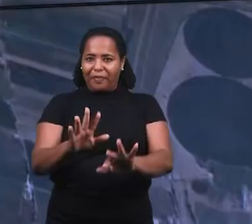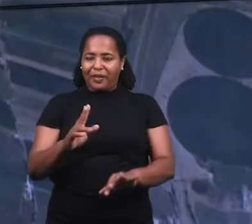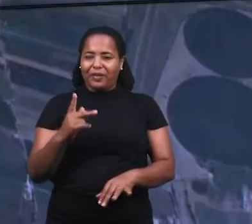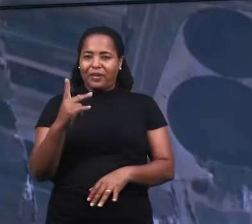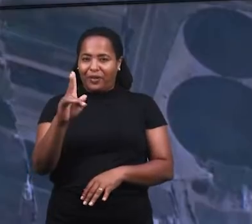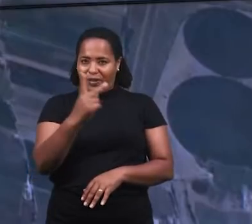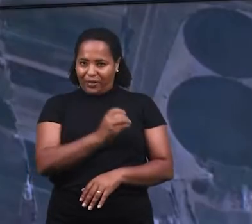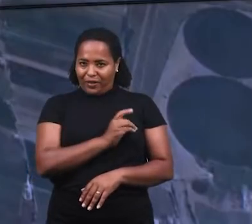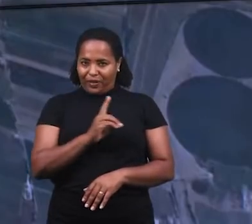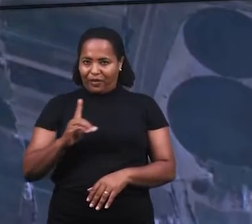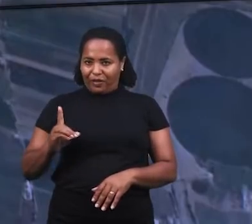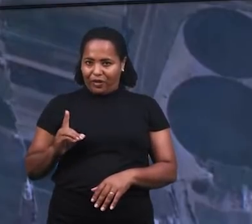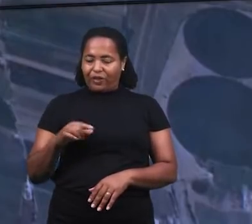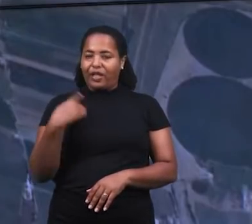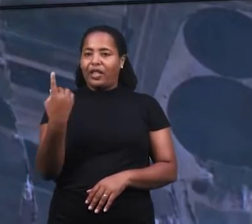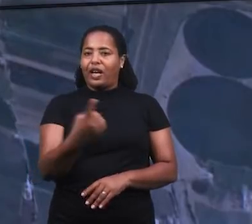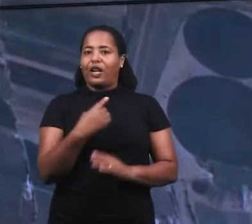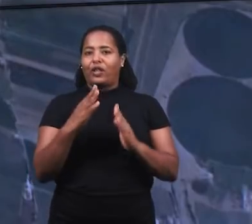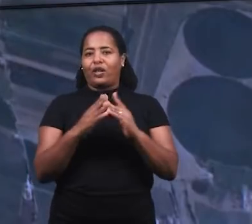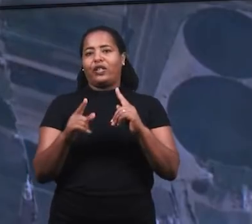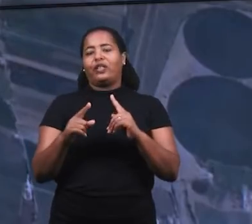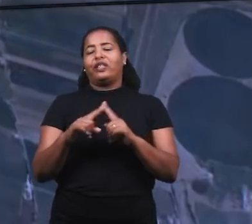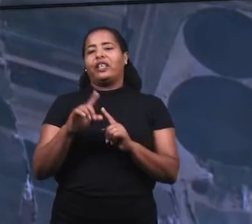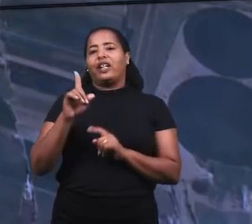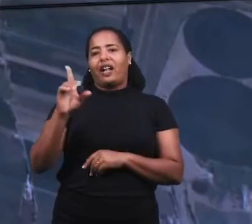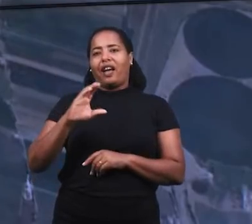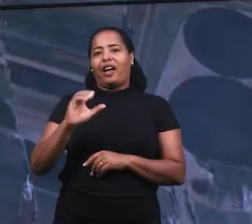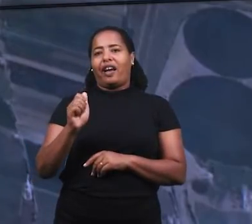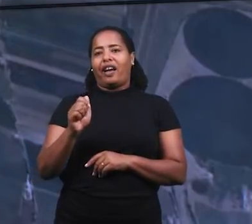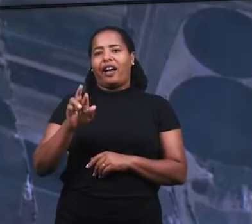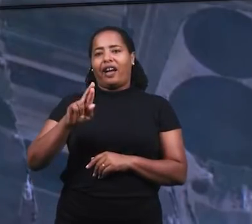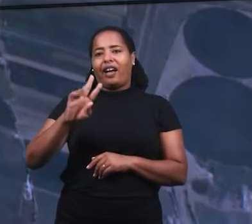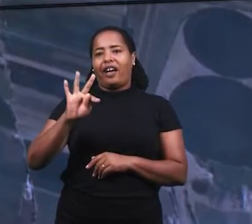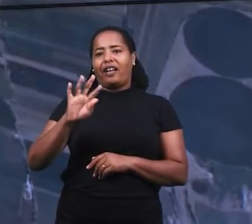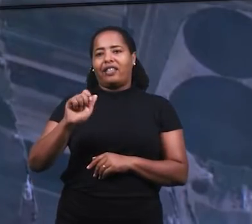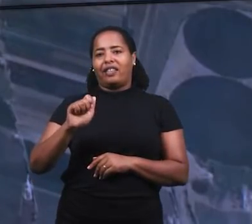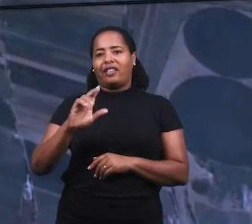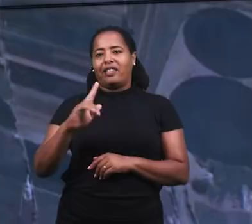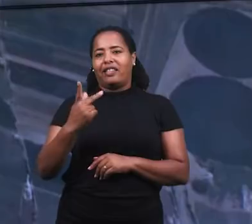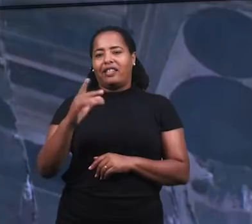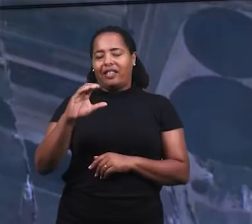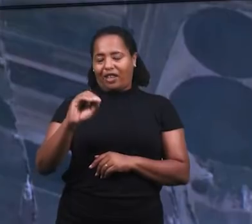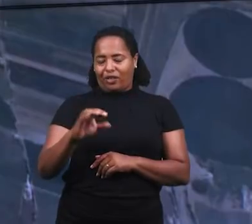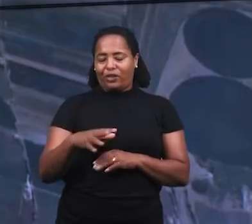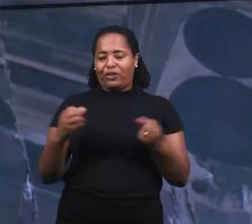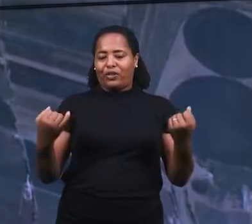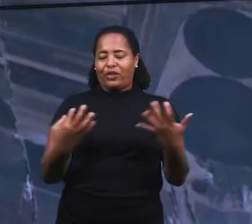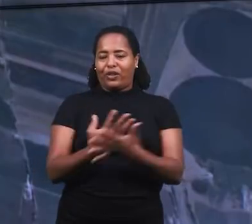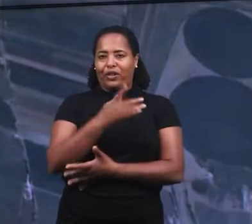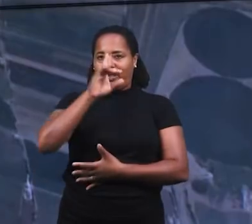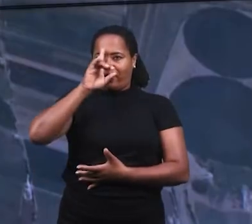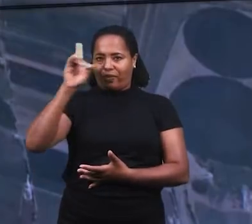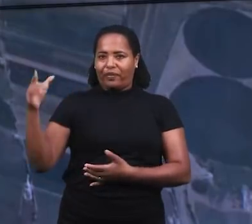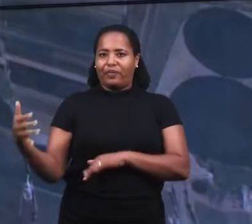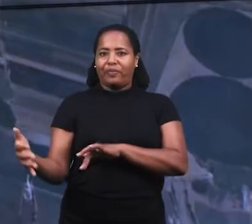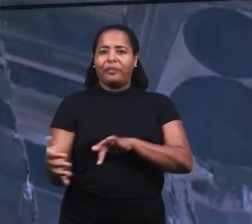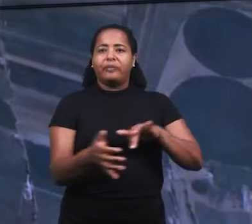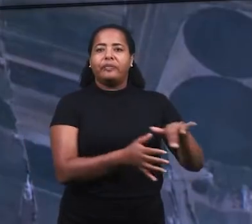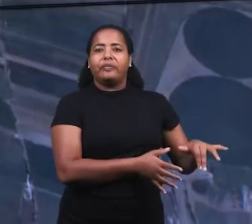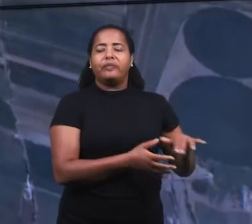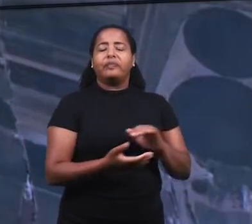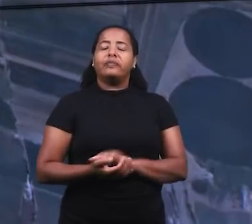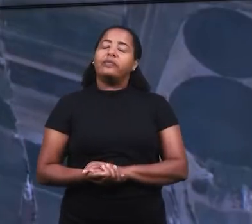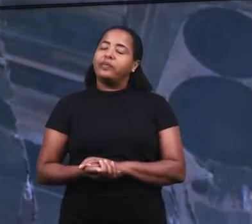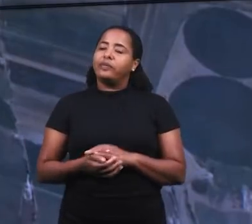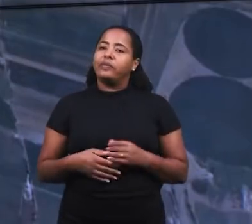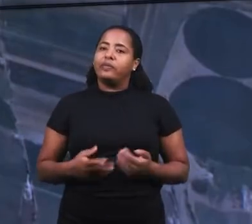Que Deus, então, possa abençoar grandemente o seu diaconato e a nossa igreja em Cartacho. Louvado seja o nome do